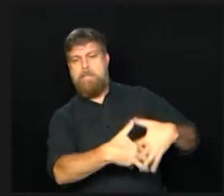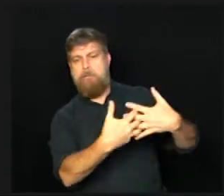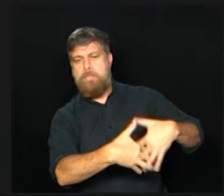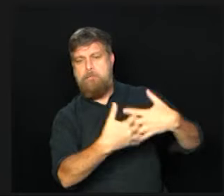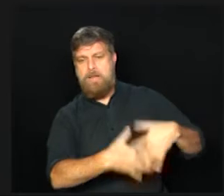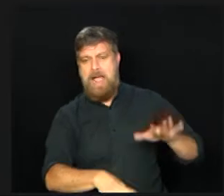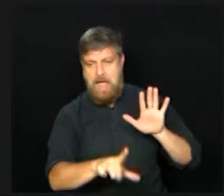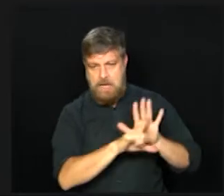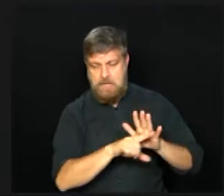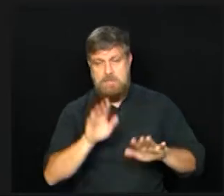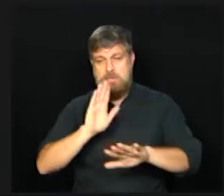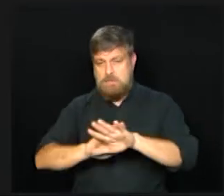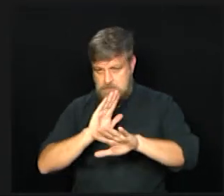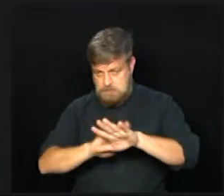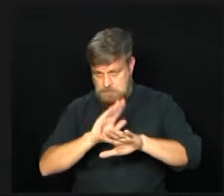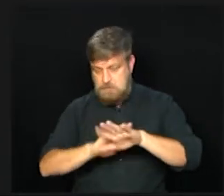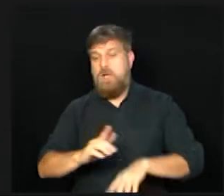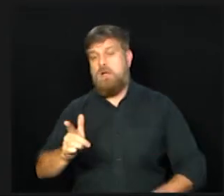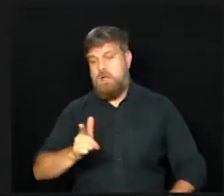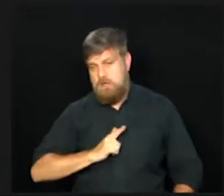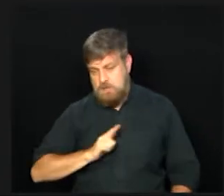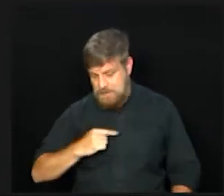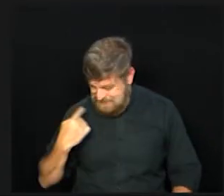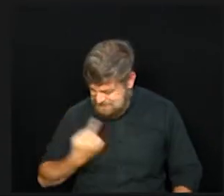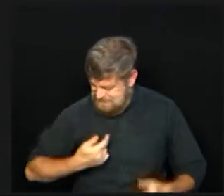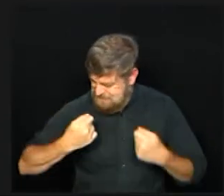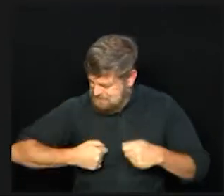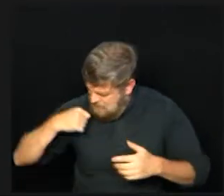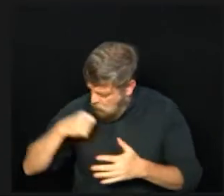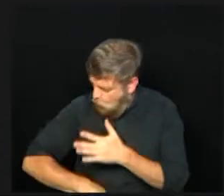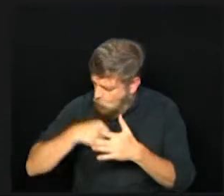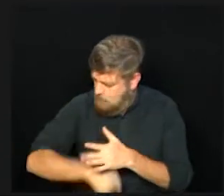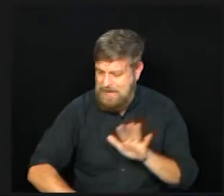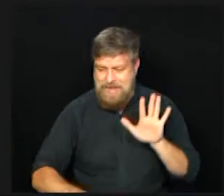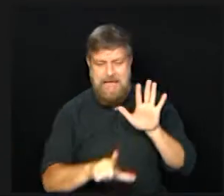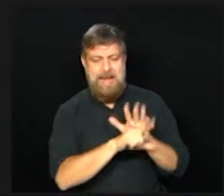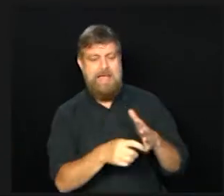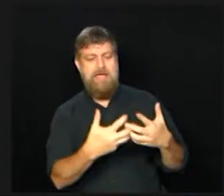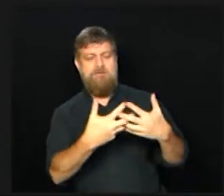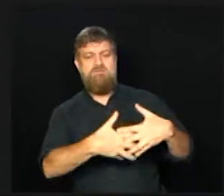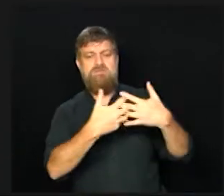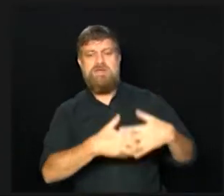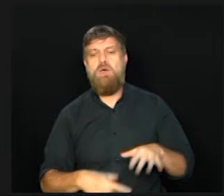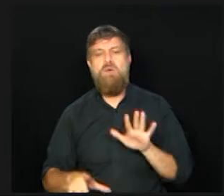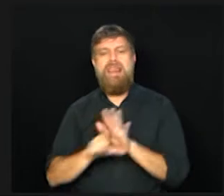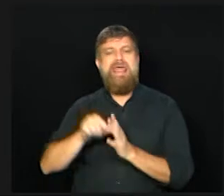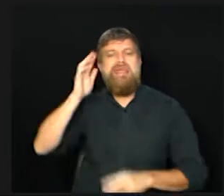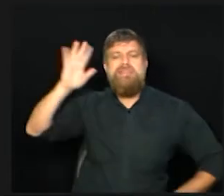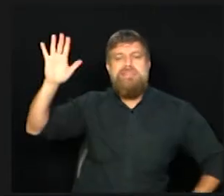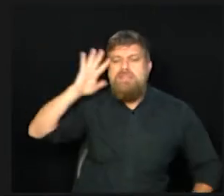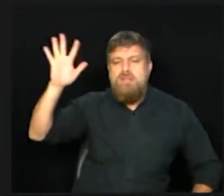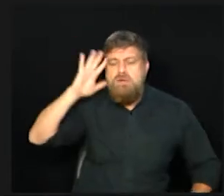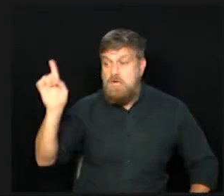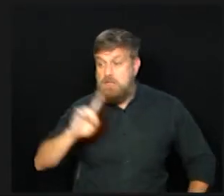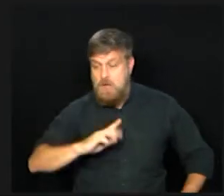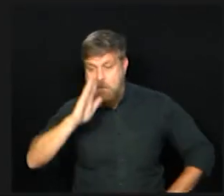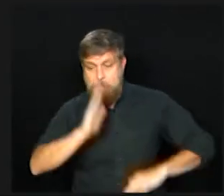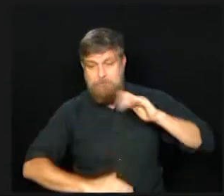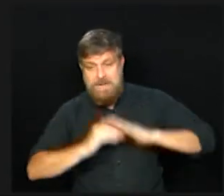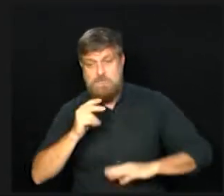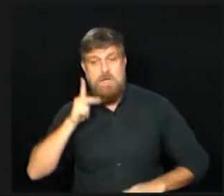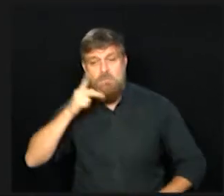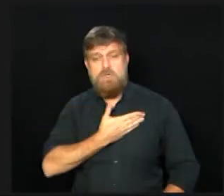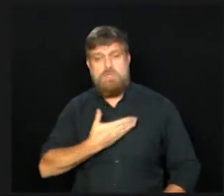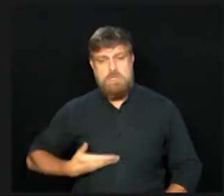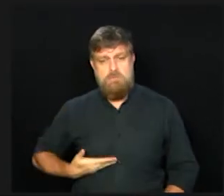foram feitas, elas estão aí, nós precisamos cobrar a sua efetividade, nós precisamos cobrar medidas públicas,